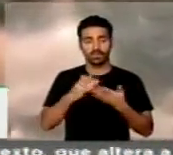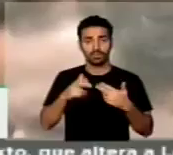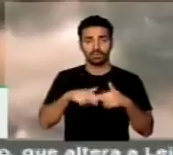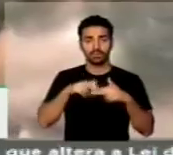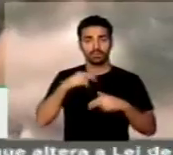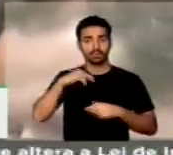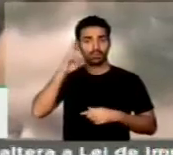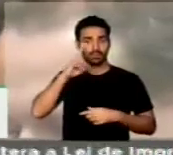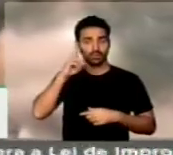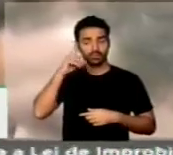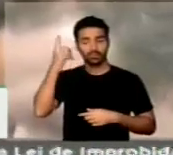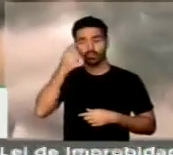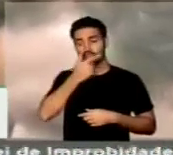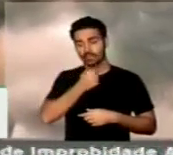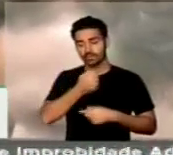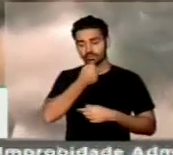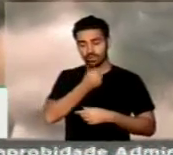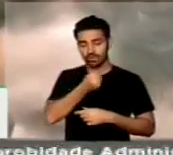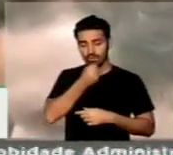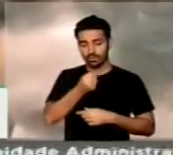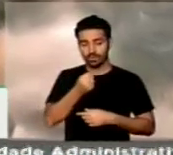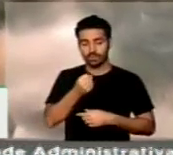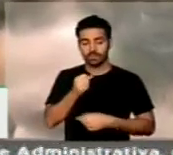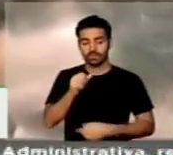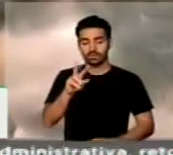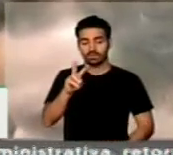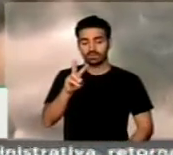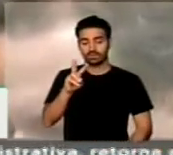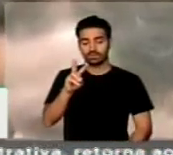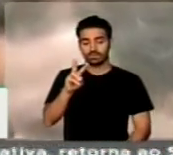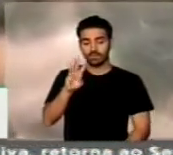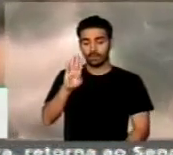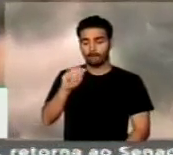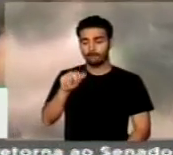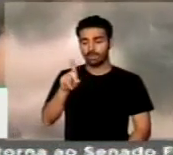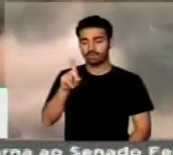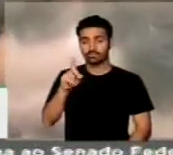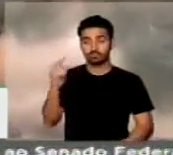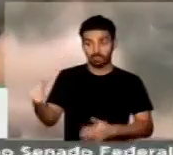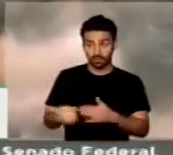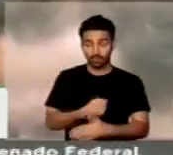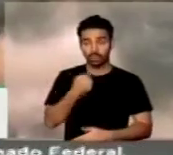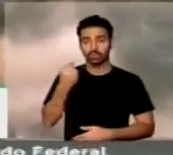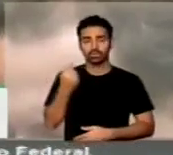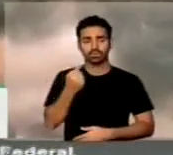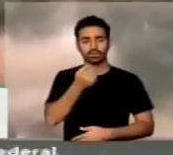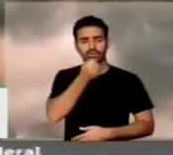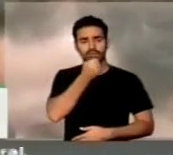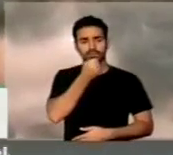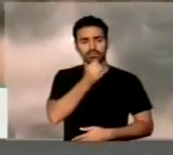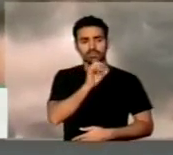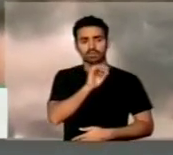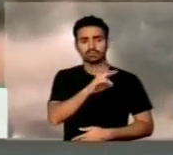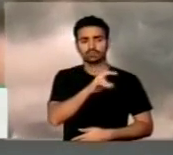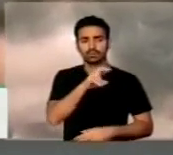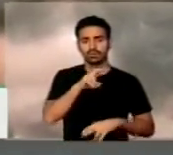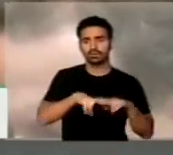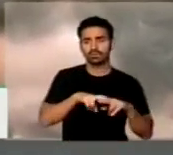um jornalista aqui, o jornalista Valteiro da Band, me perguntou: deputado, o senhor ficou ali só tomando seu